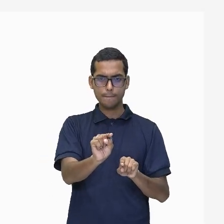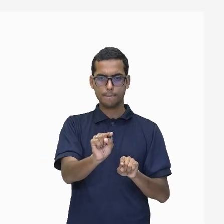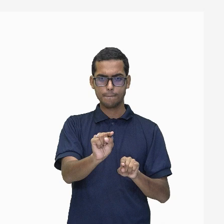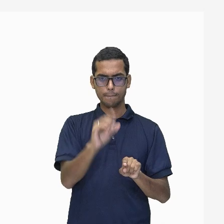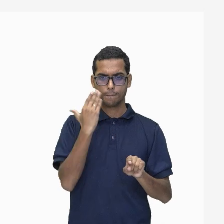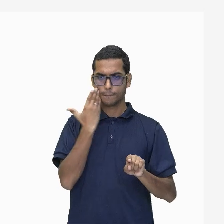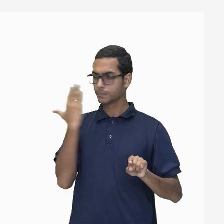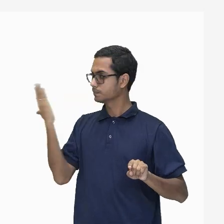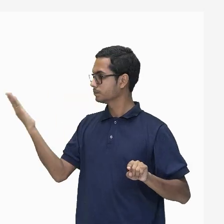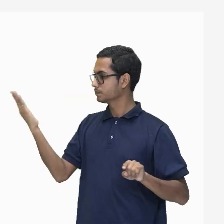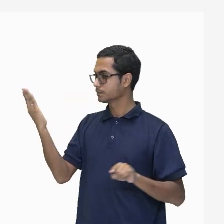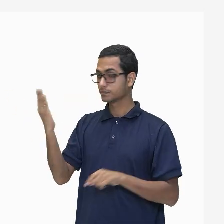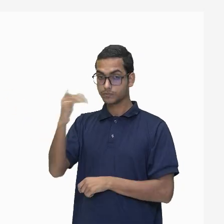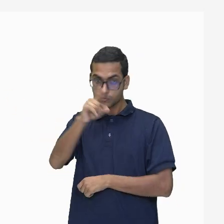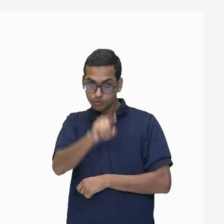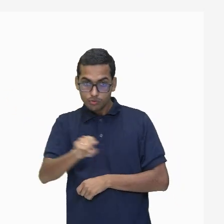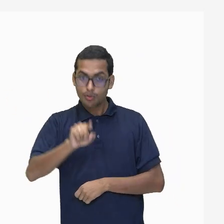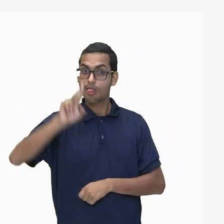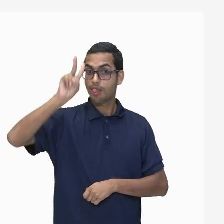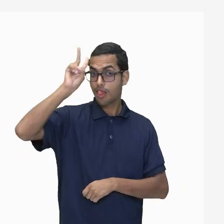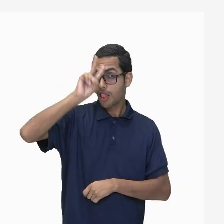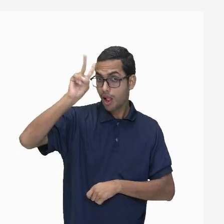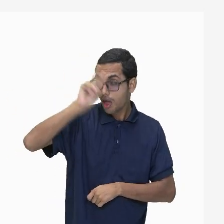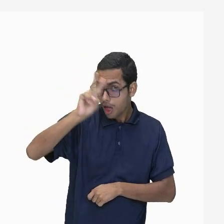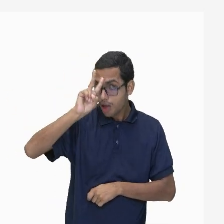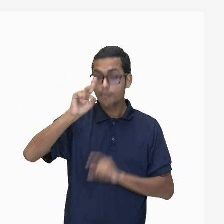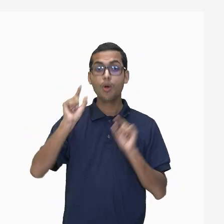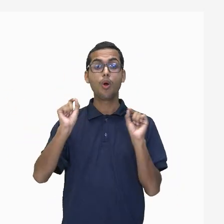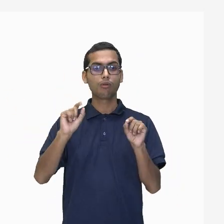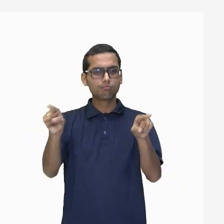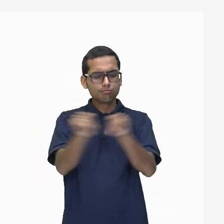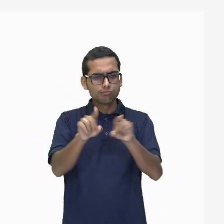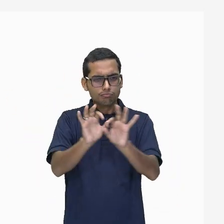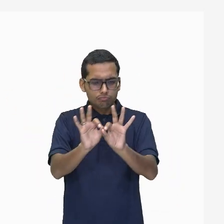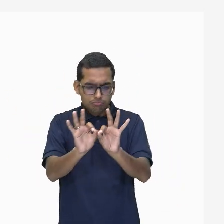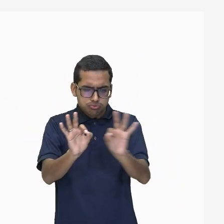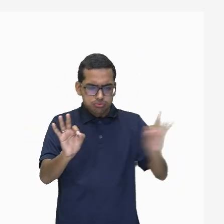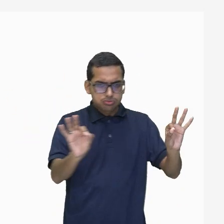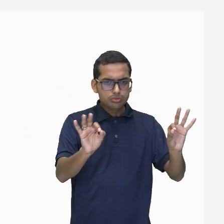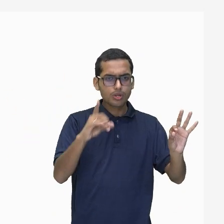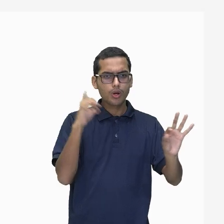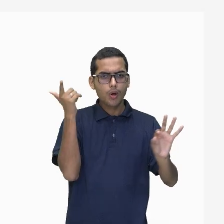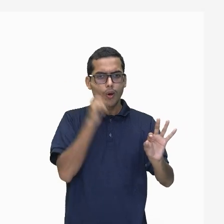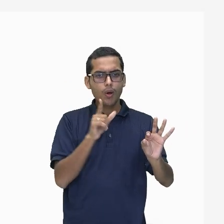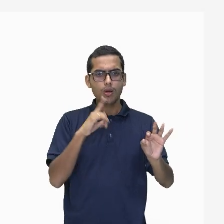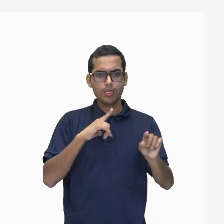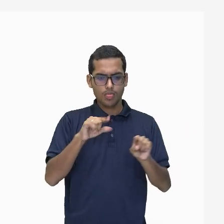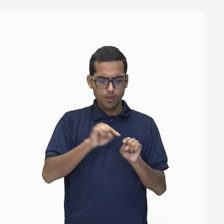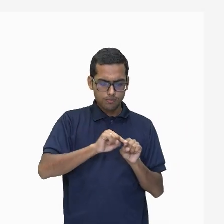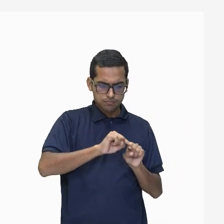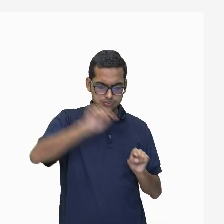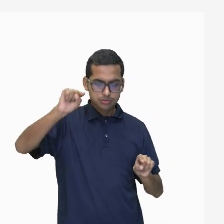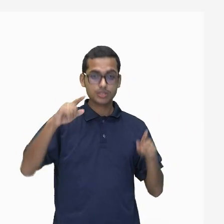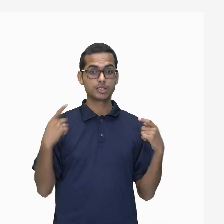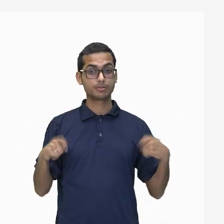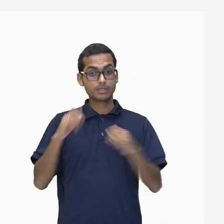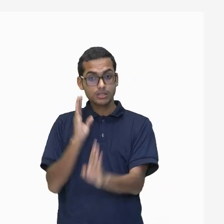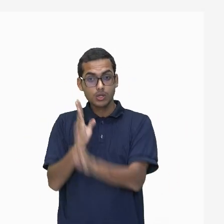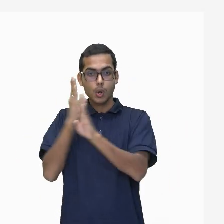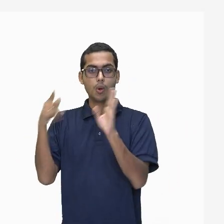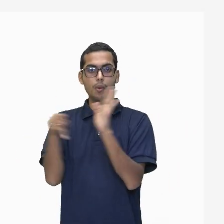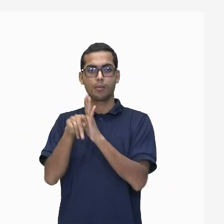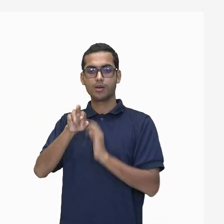ó. Lembrando que para traçar aqui a reta da função afim, você só precisa encontrar a raiz